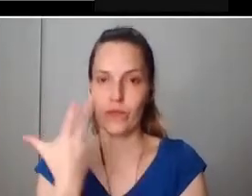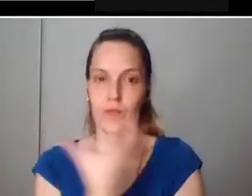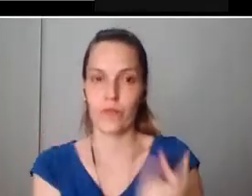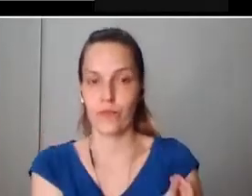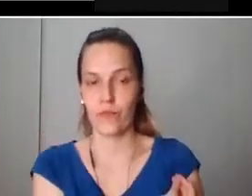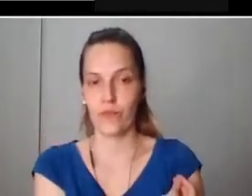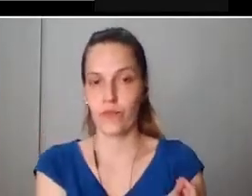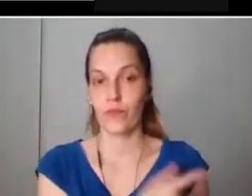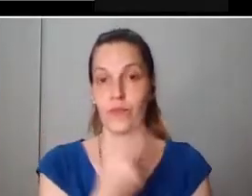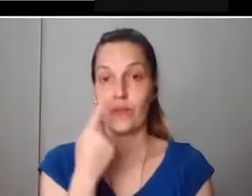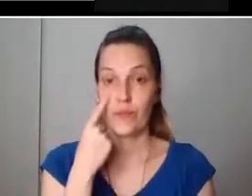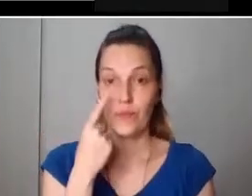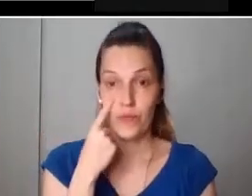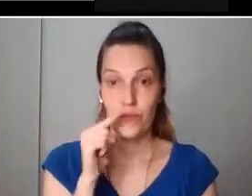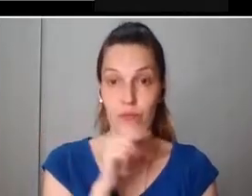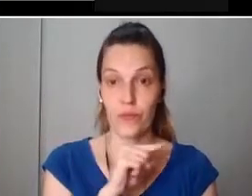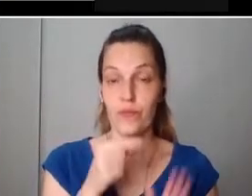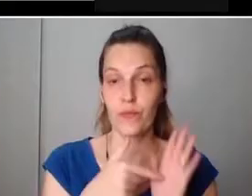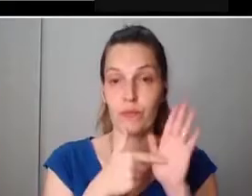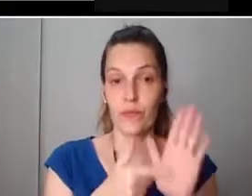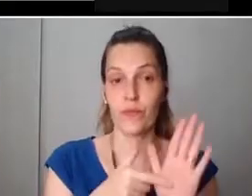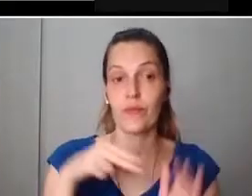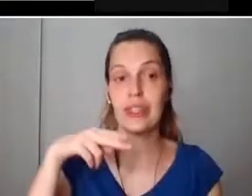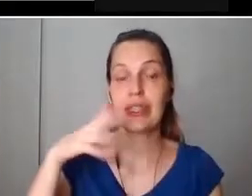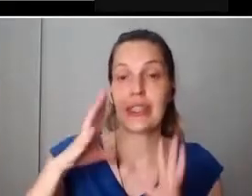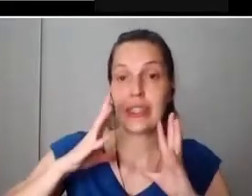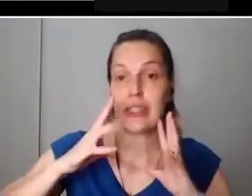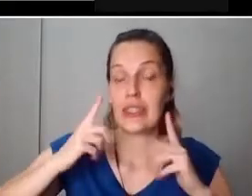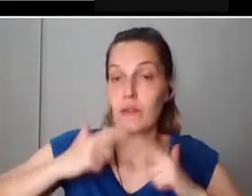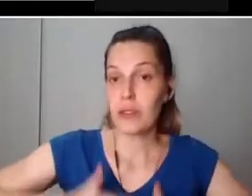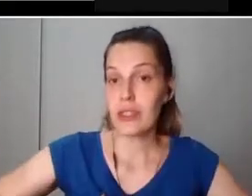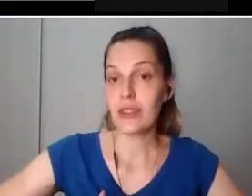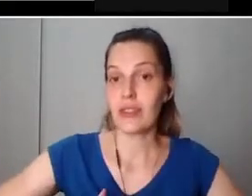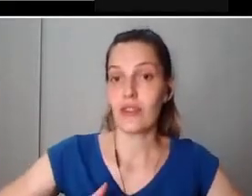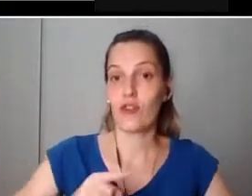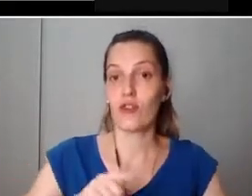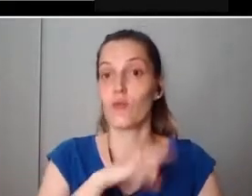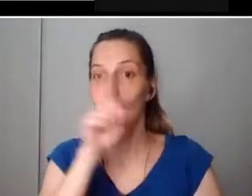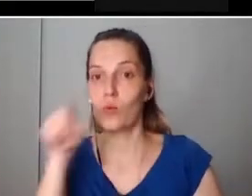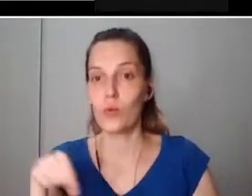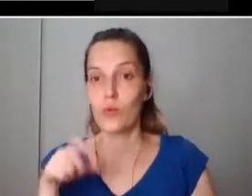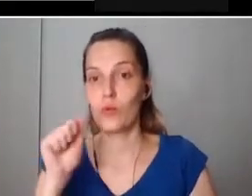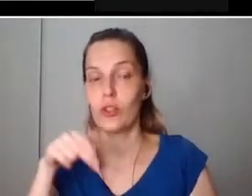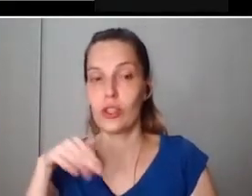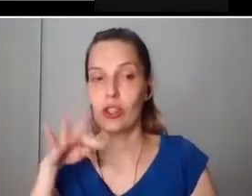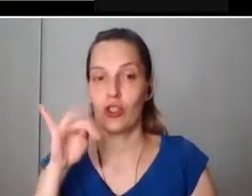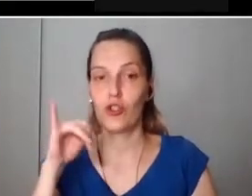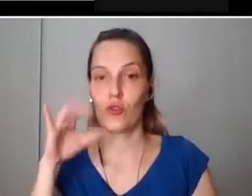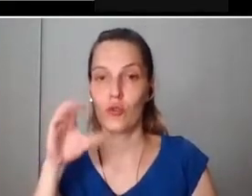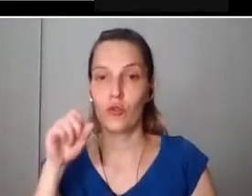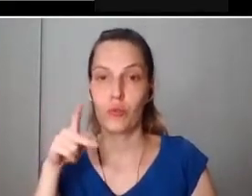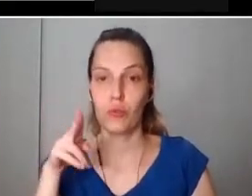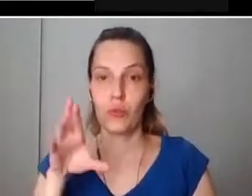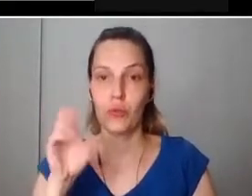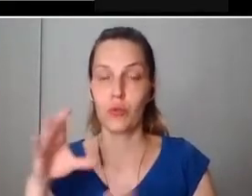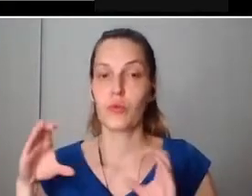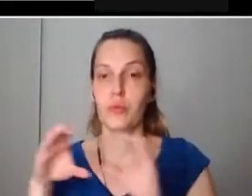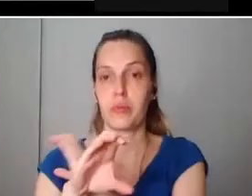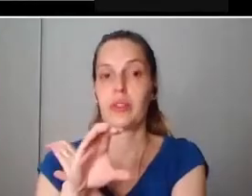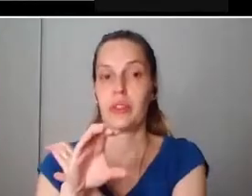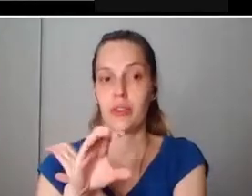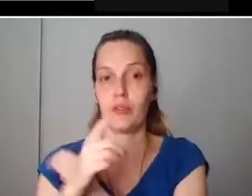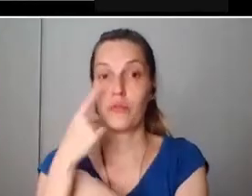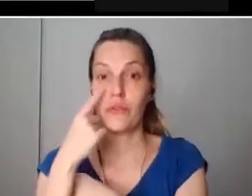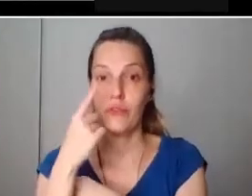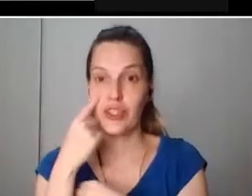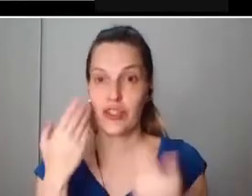vendo neutralizante, aqui embaixo a gente está vendo anticorpo total. Olhem a diferença do anticorpo total, que a gente gera aqui, por